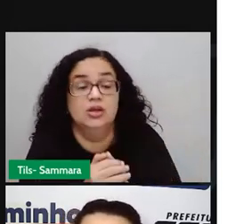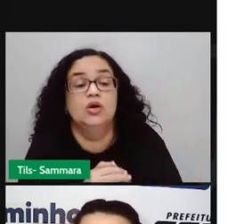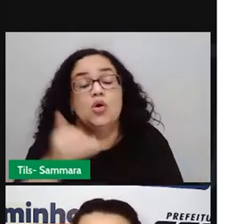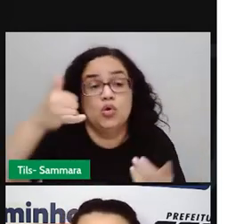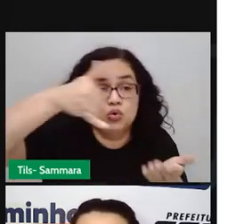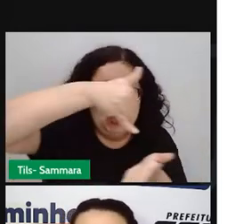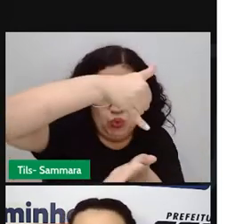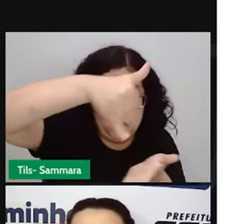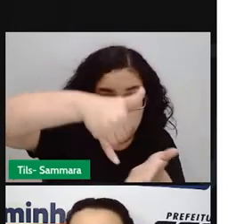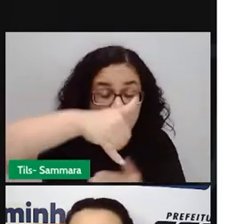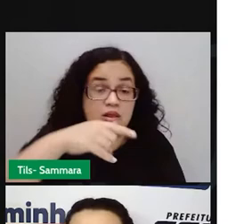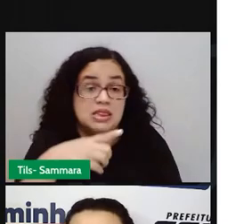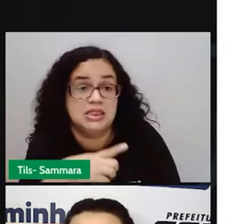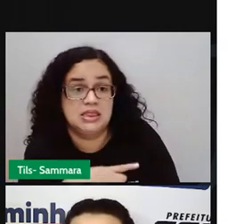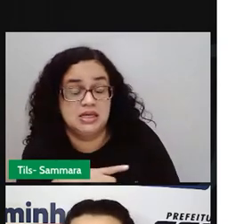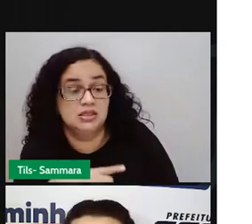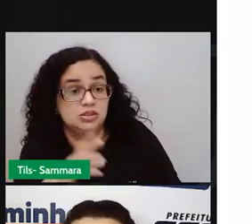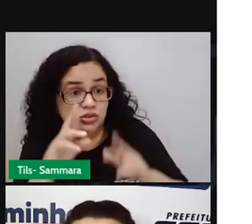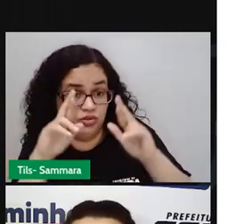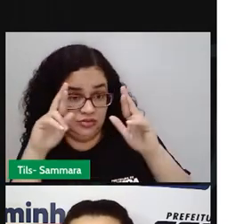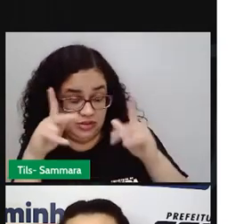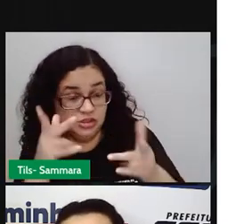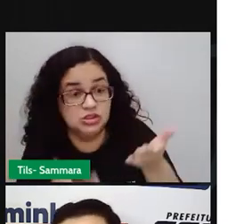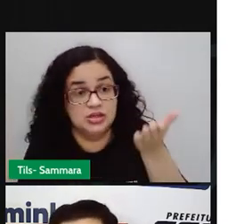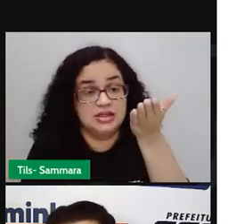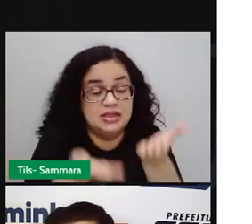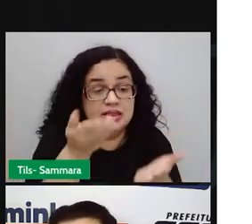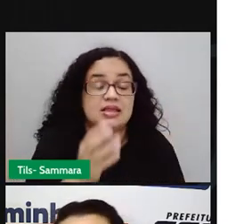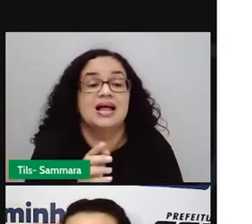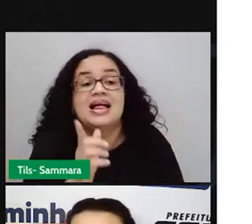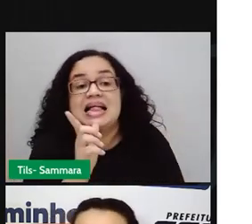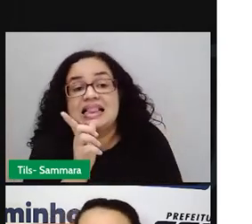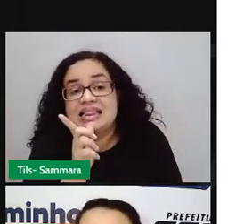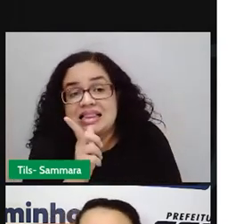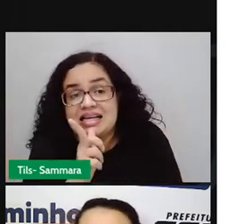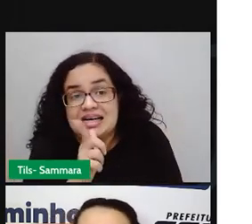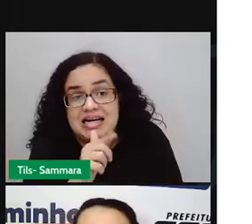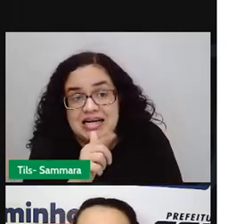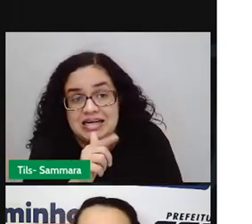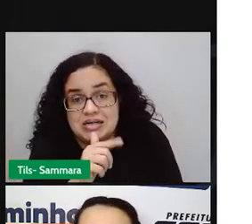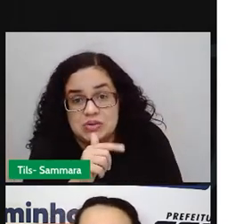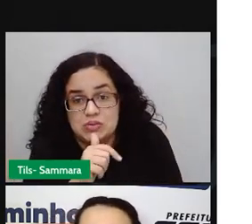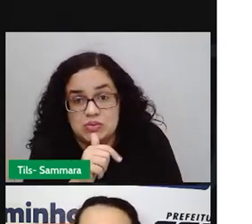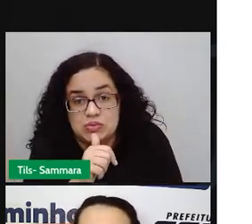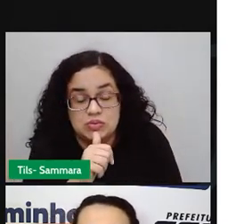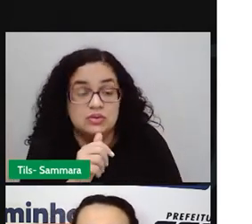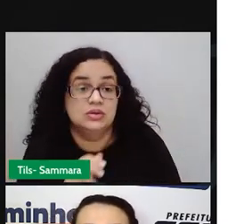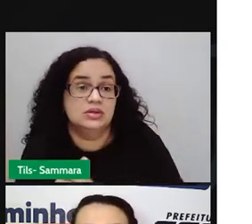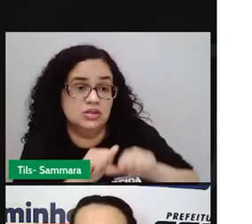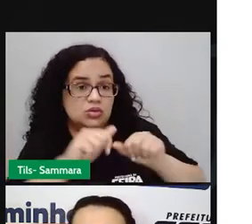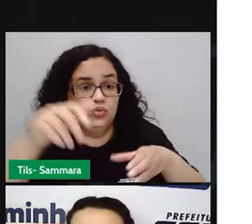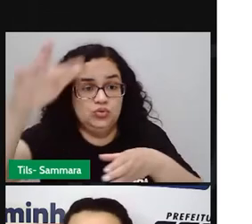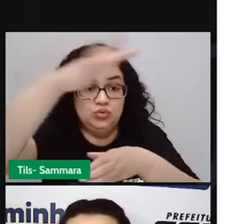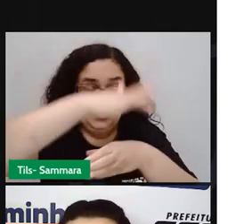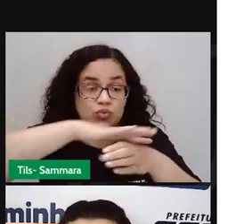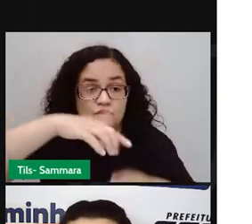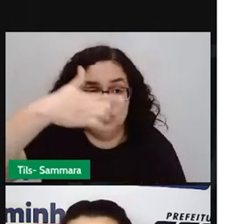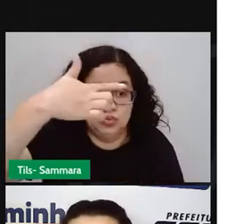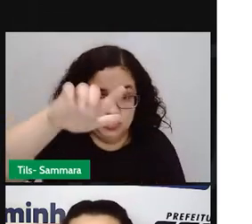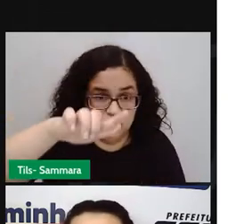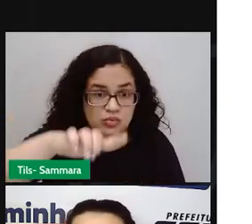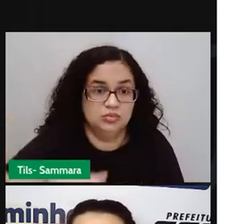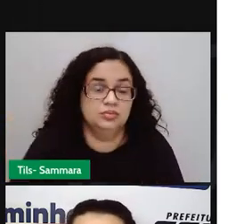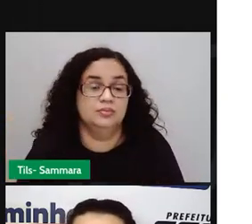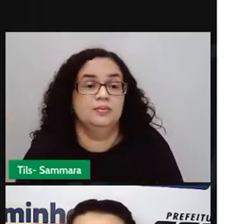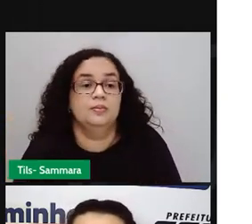o óleo possui uma diferença de densidade da água, que faz com que aí um fique acima do outro,